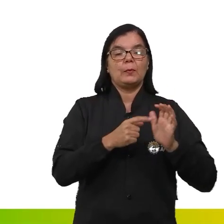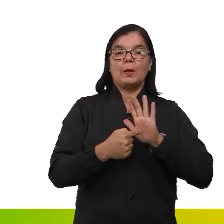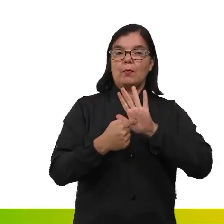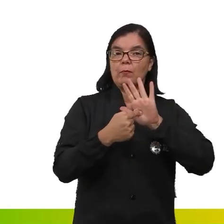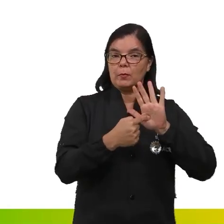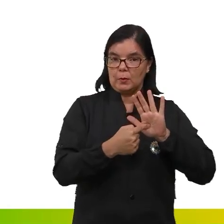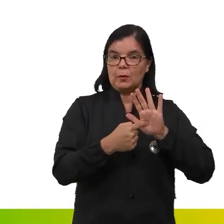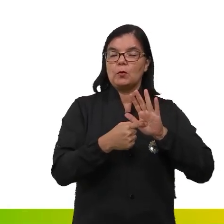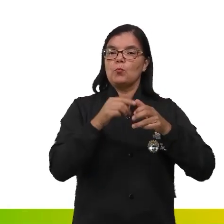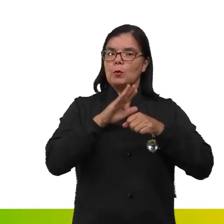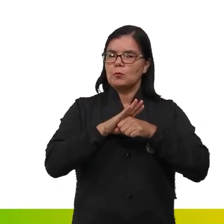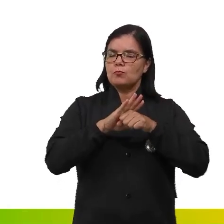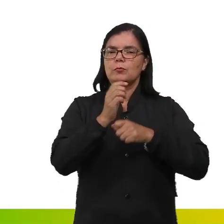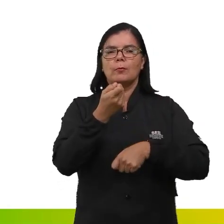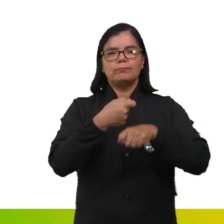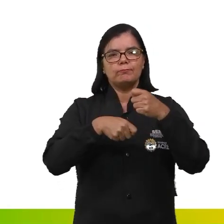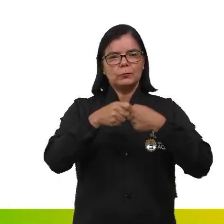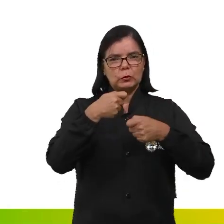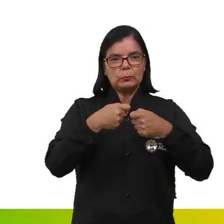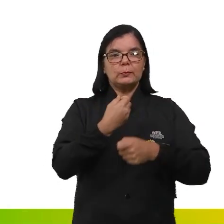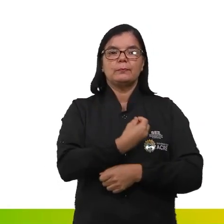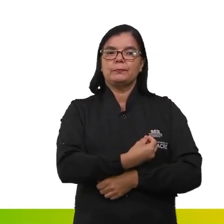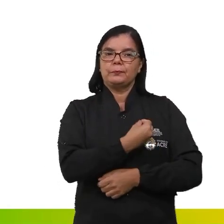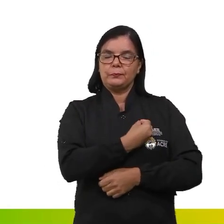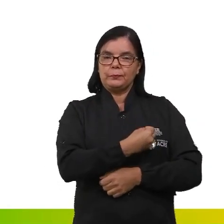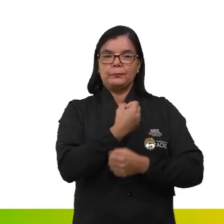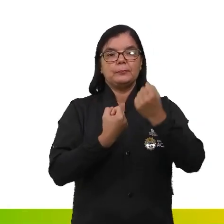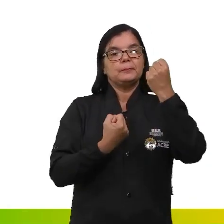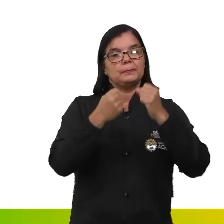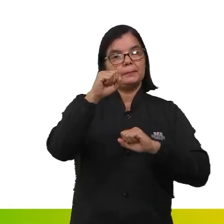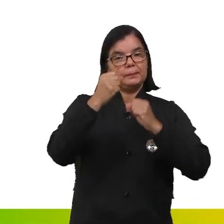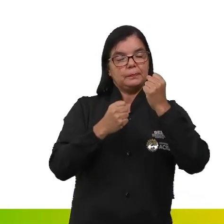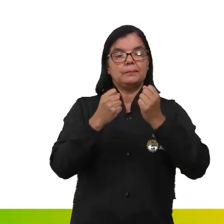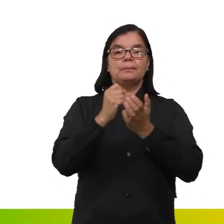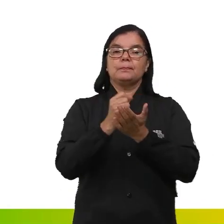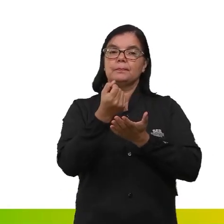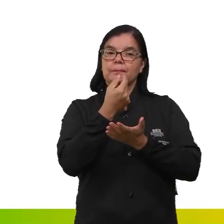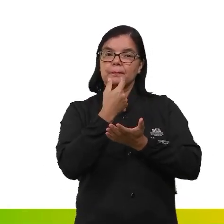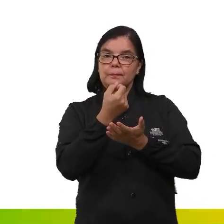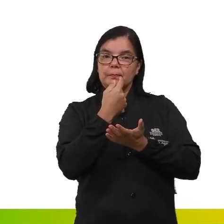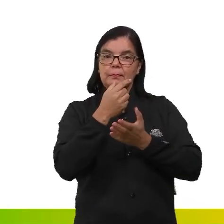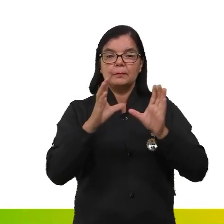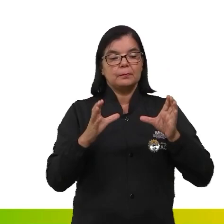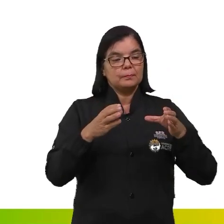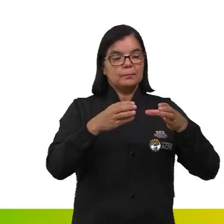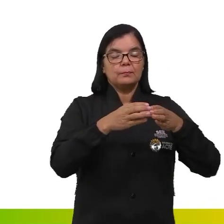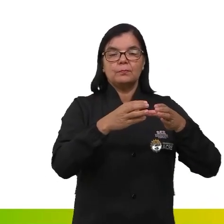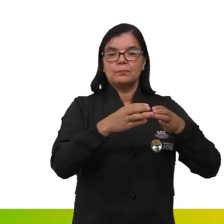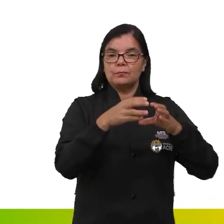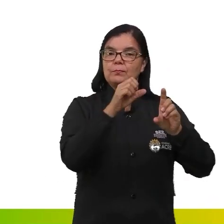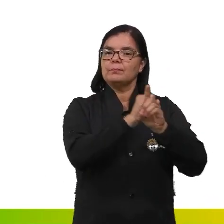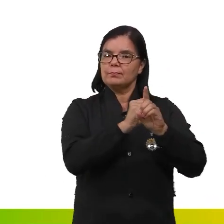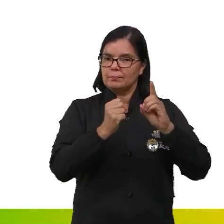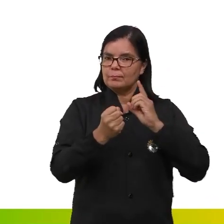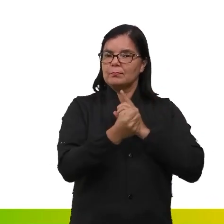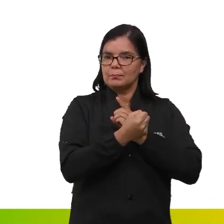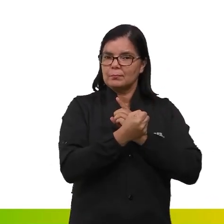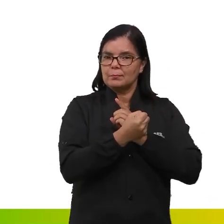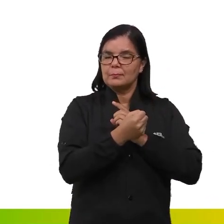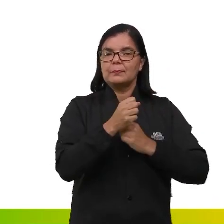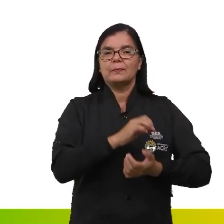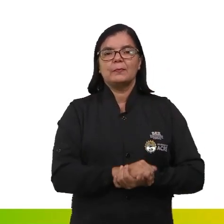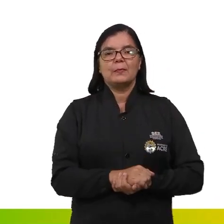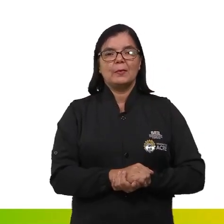Torna evidente os benefícios econômicos da existência da indústria farmacêutica para o conjunto da